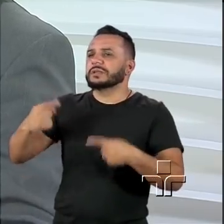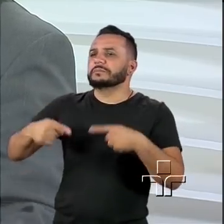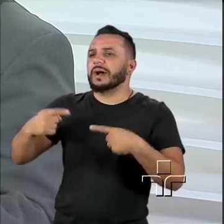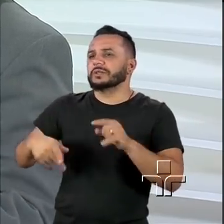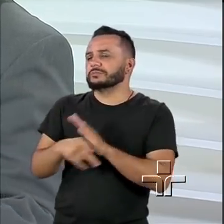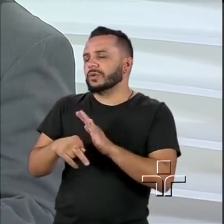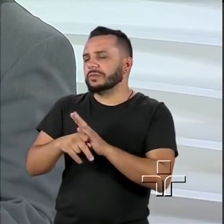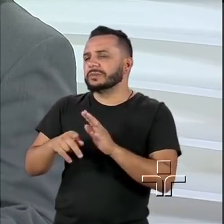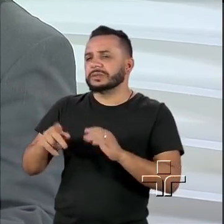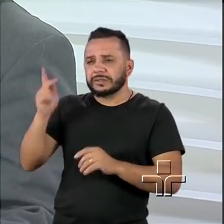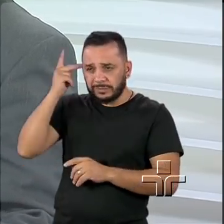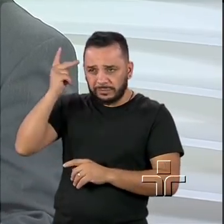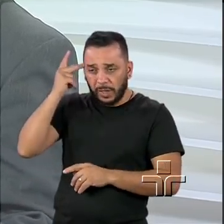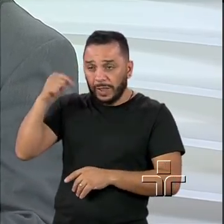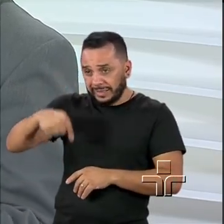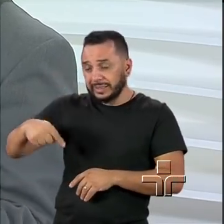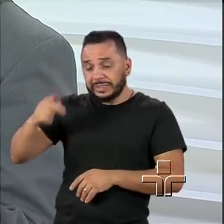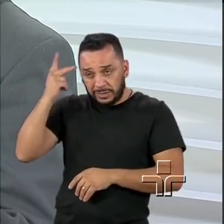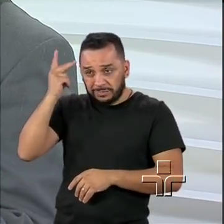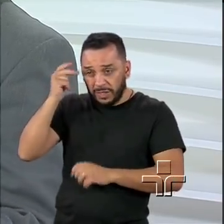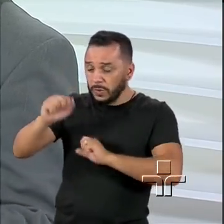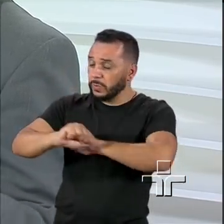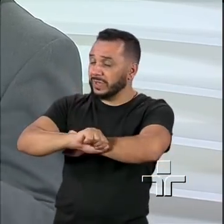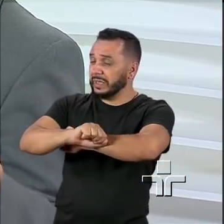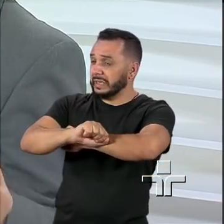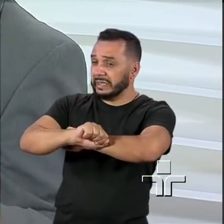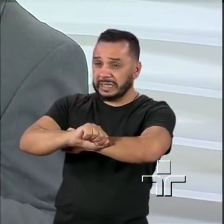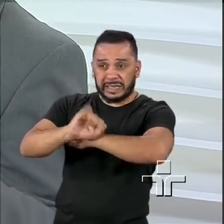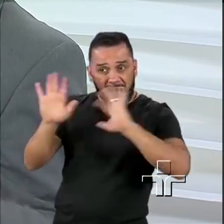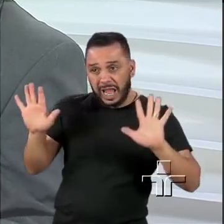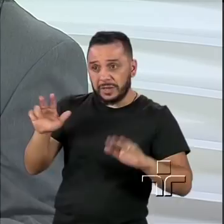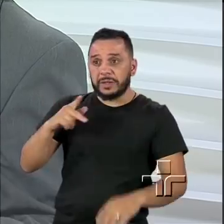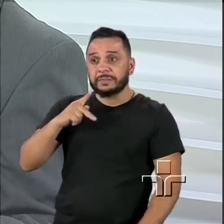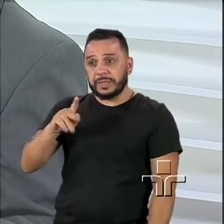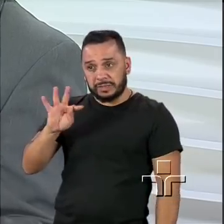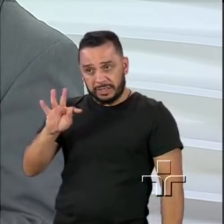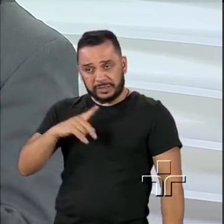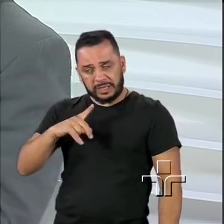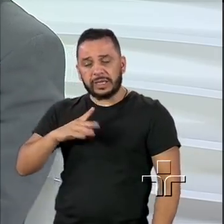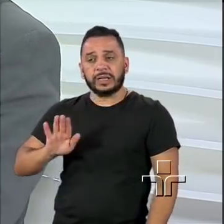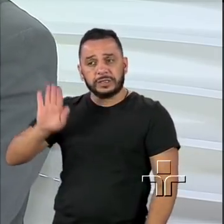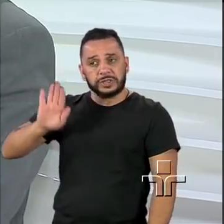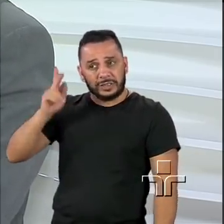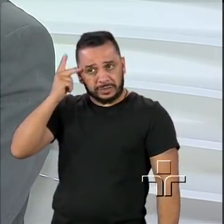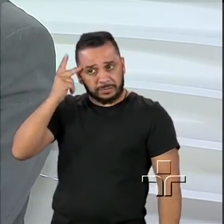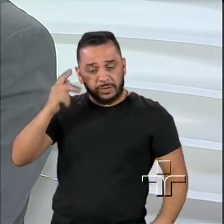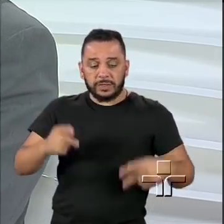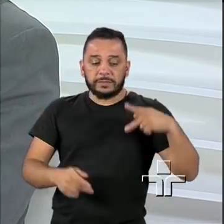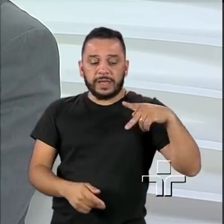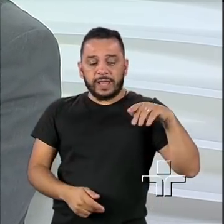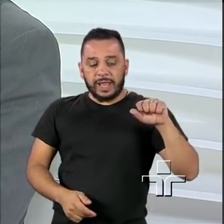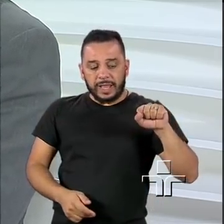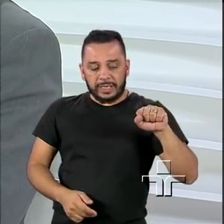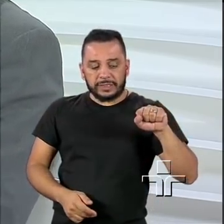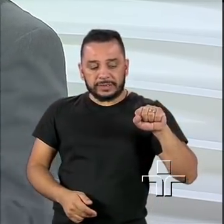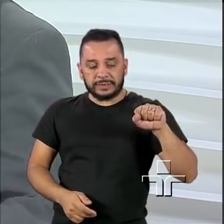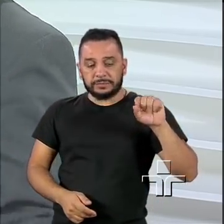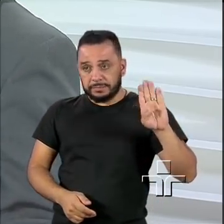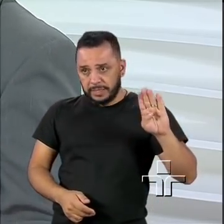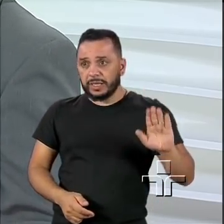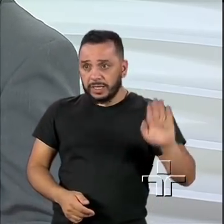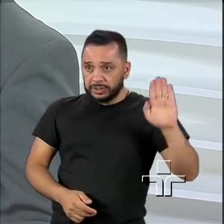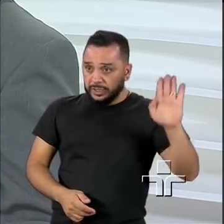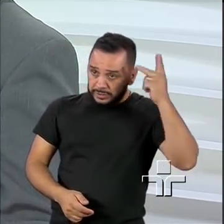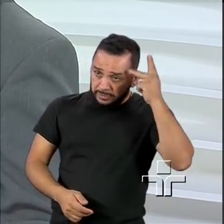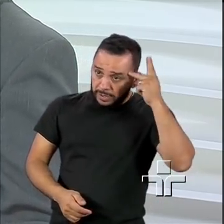tem muito claramente, o PT tem candidato em São Paulo, o PSB tem candidato em São Paulo. Mas o